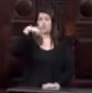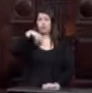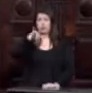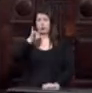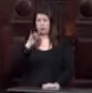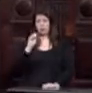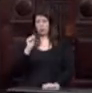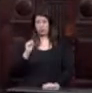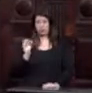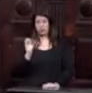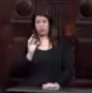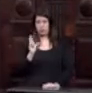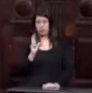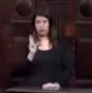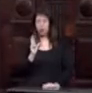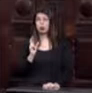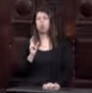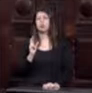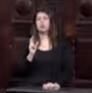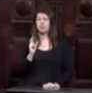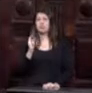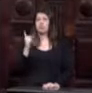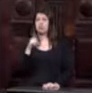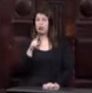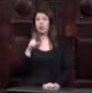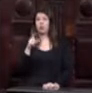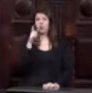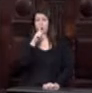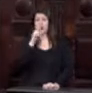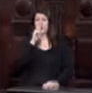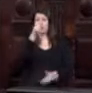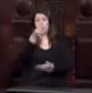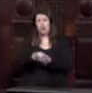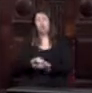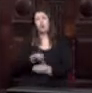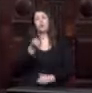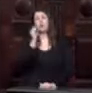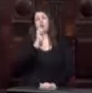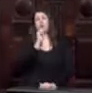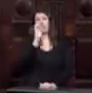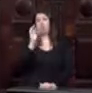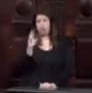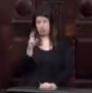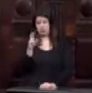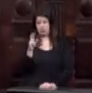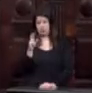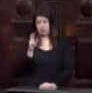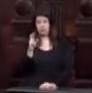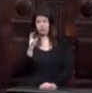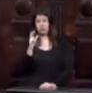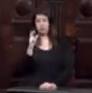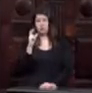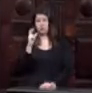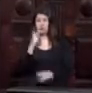bilhões de reais, que foi o que ela pagou de imposto de renda nos últimos 5